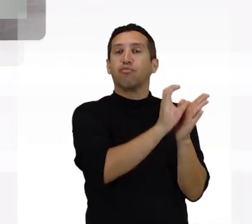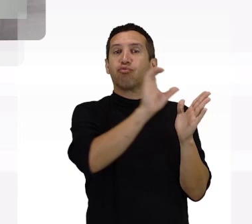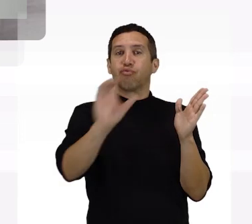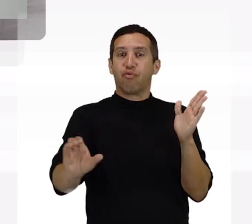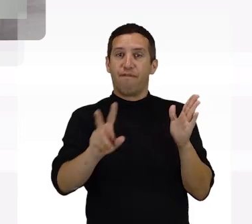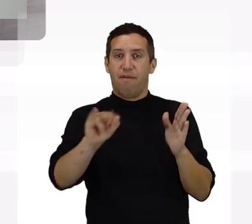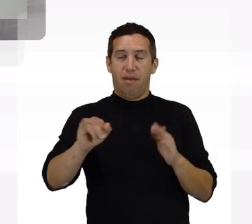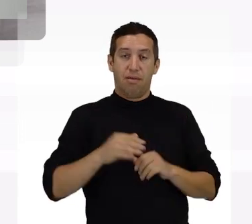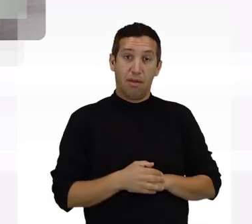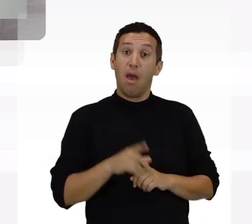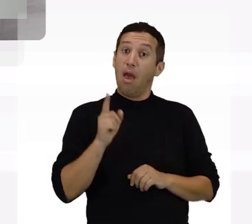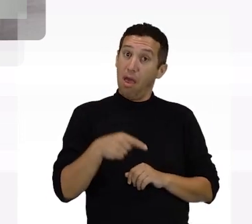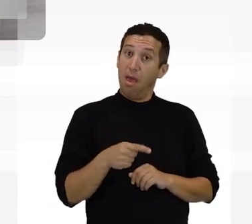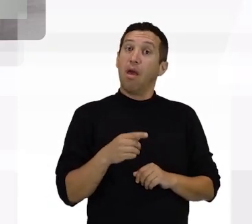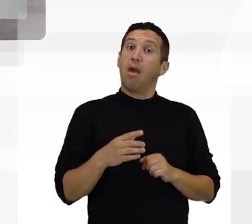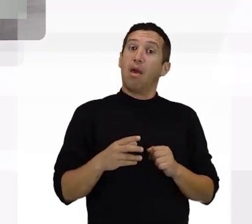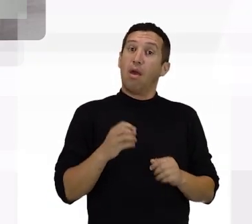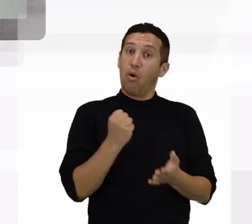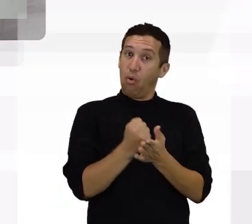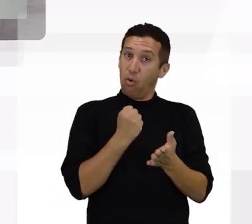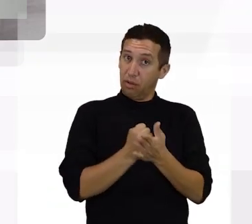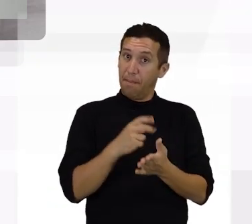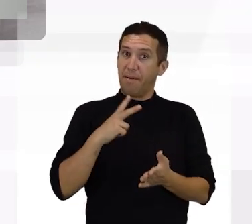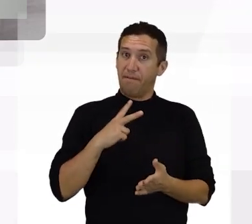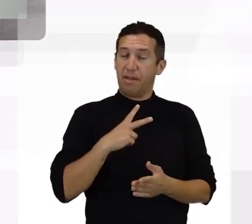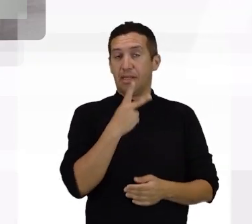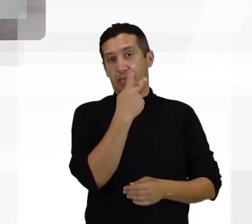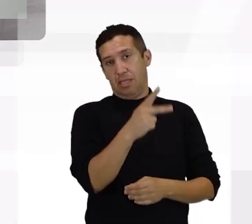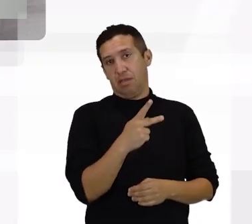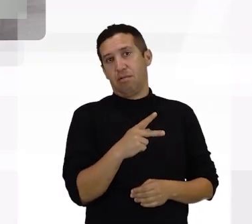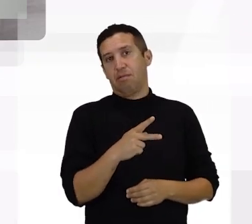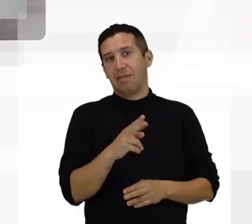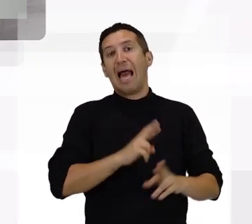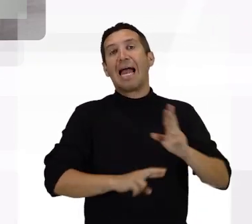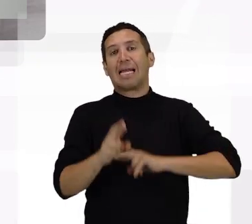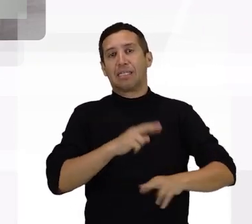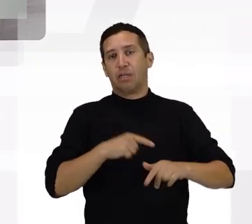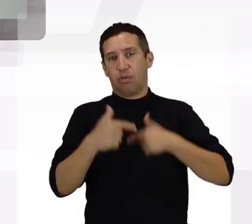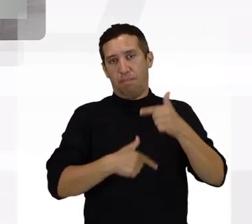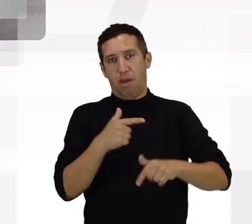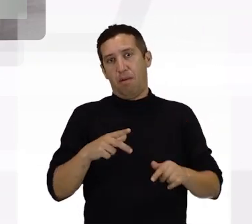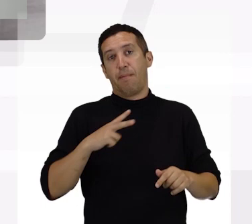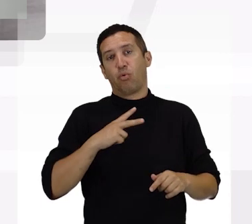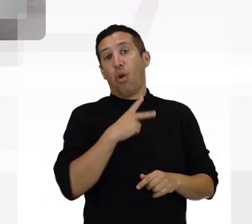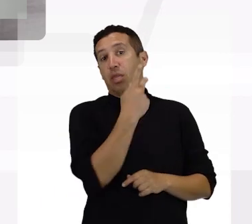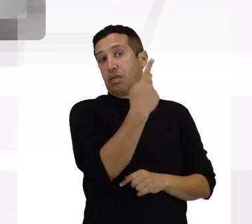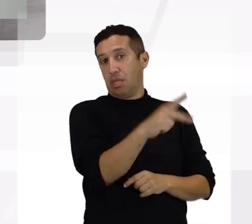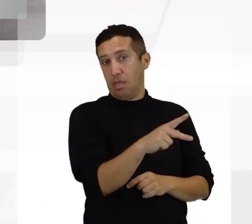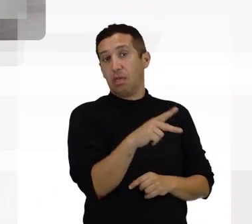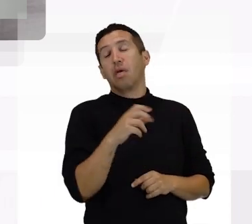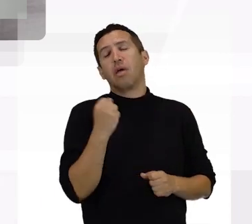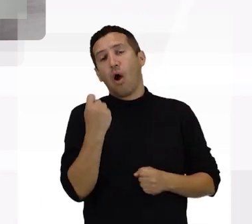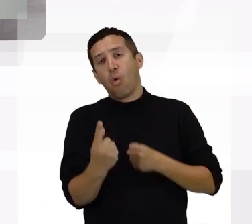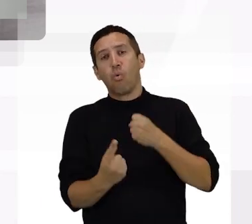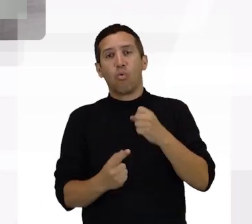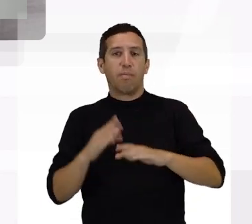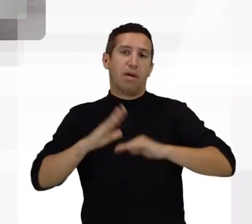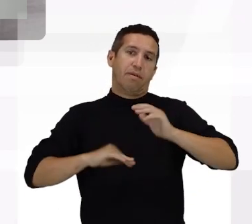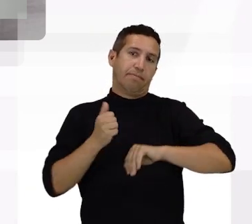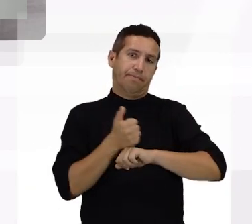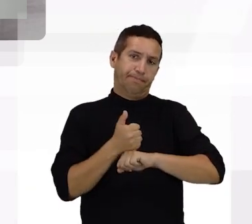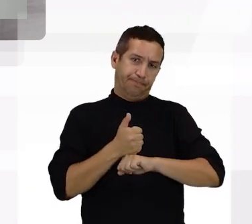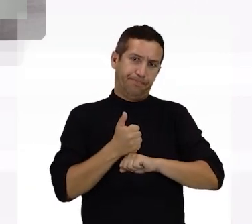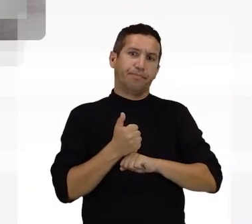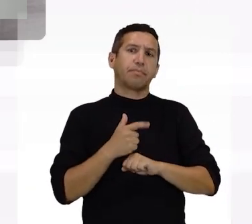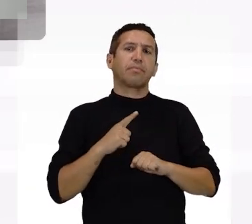seguro, porque esse é um contrato de natureza privada dentro da relação de trabalho. Algumas atividades profissionais,